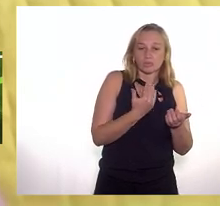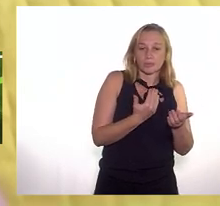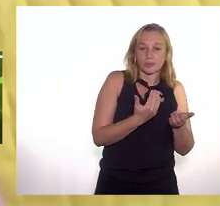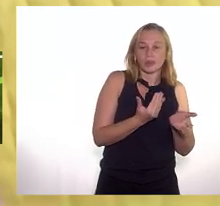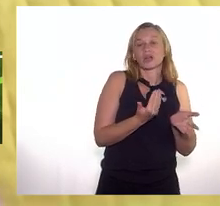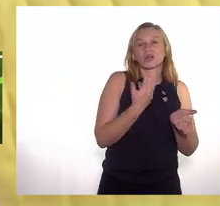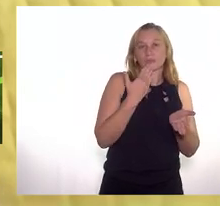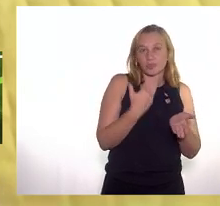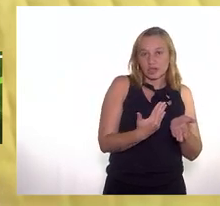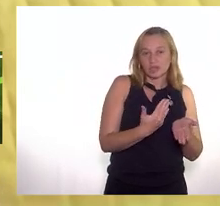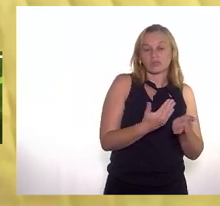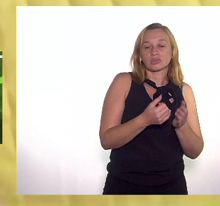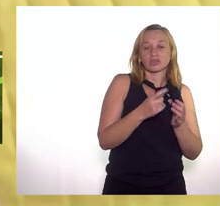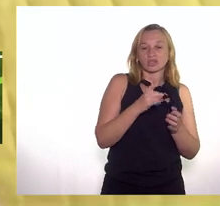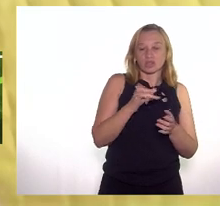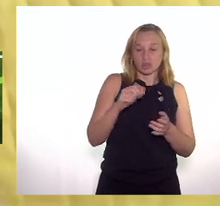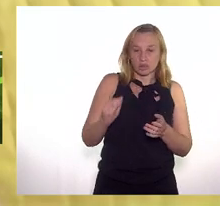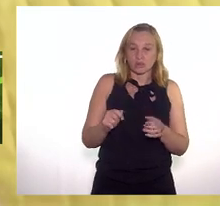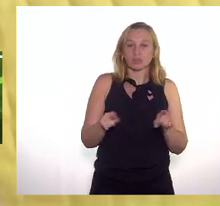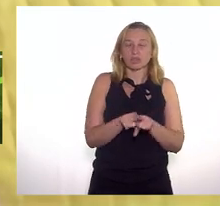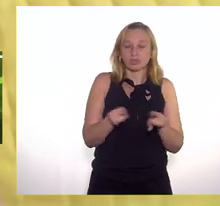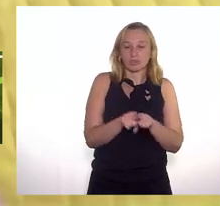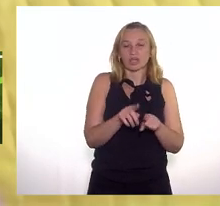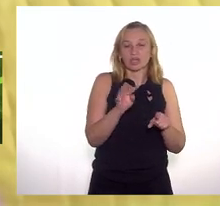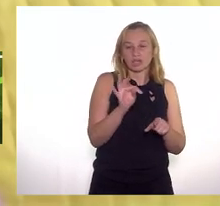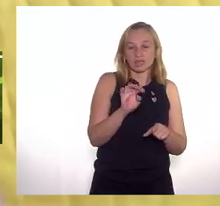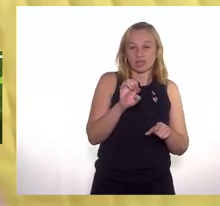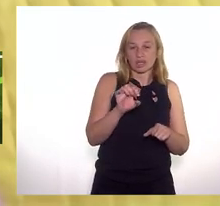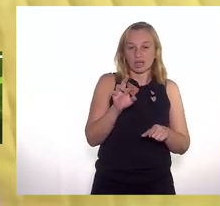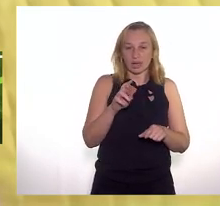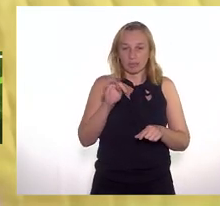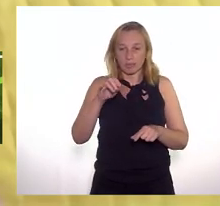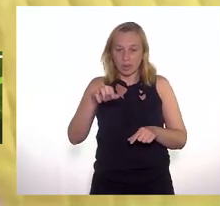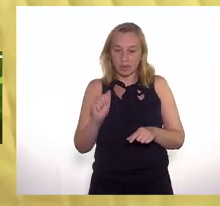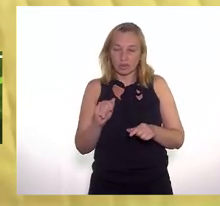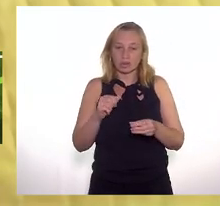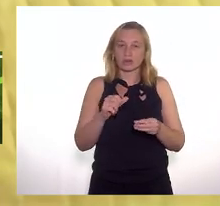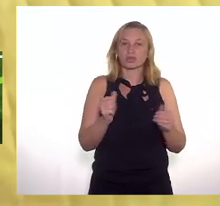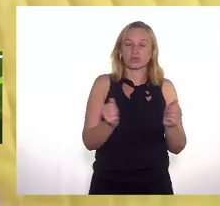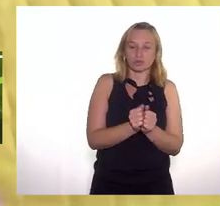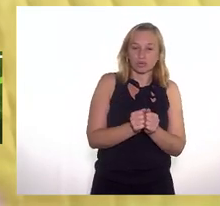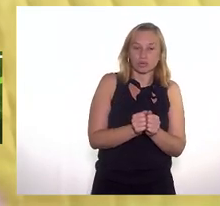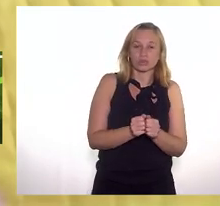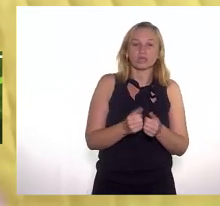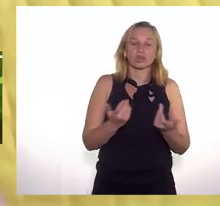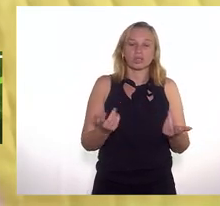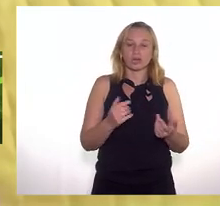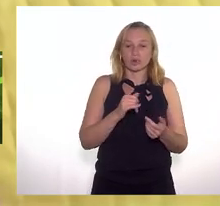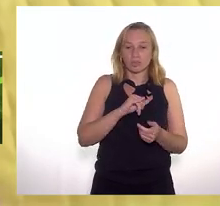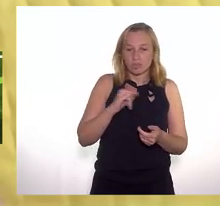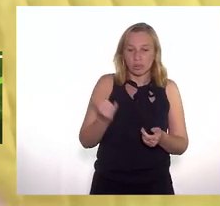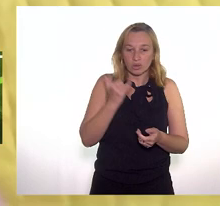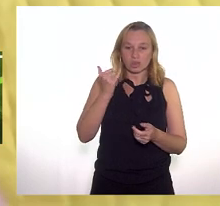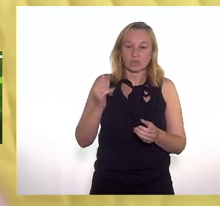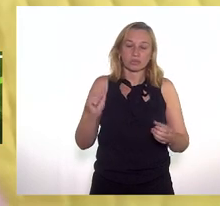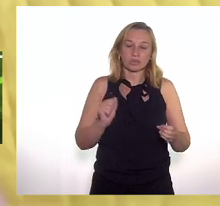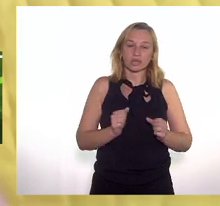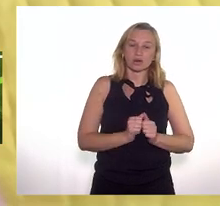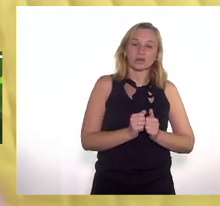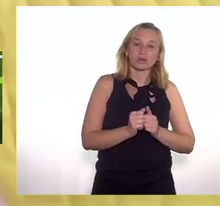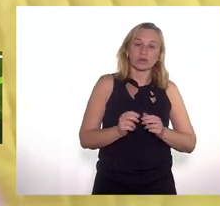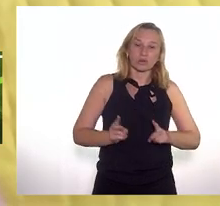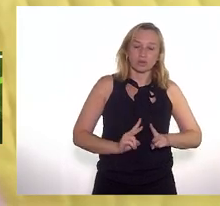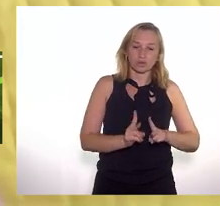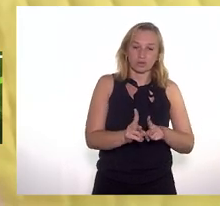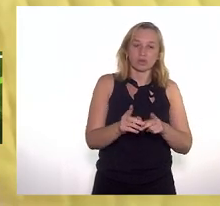acho que essas informações vão ser úteis para se dar andamento à implementação de